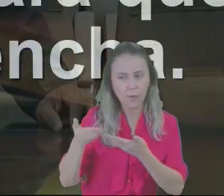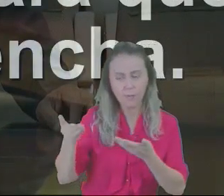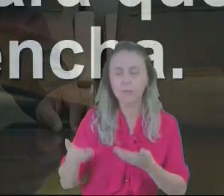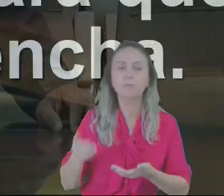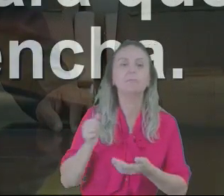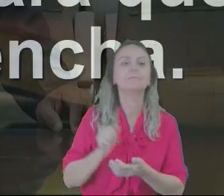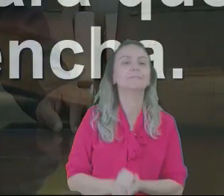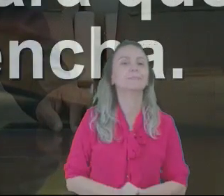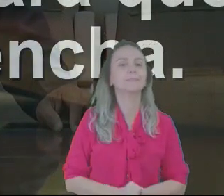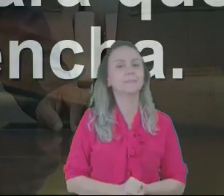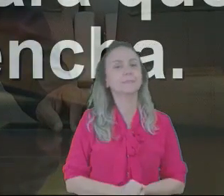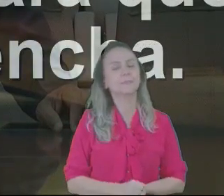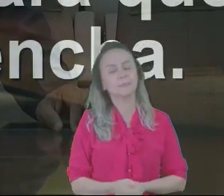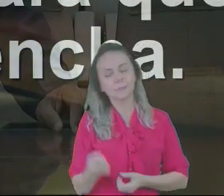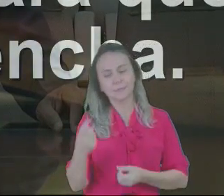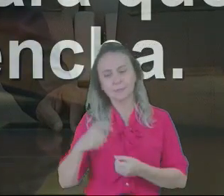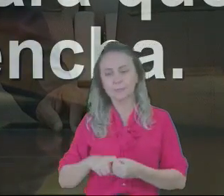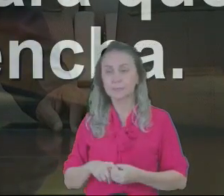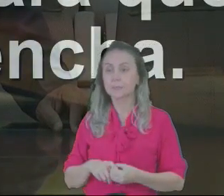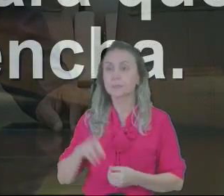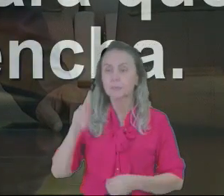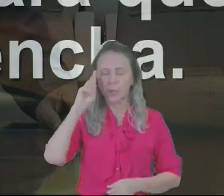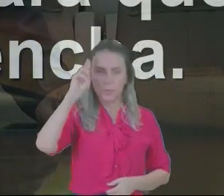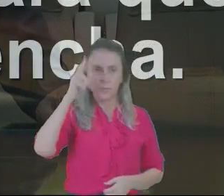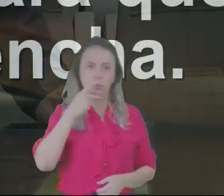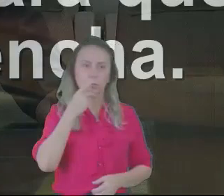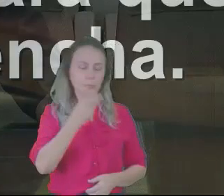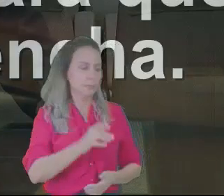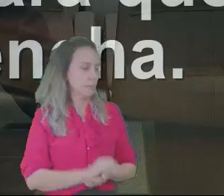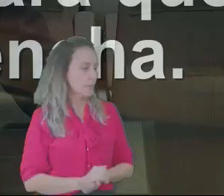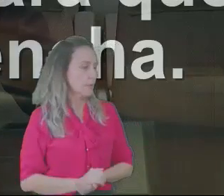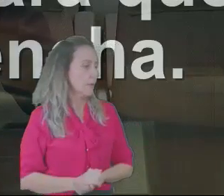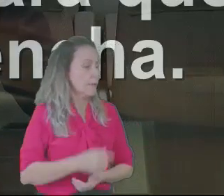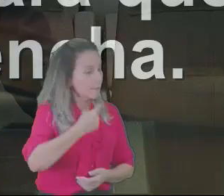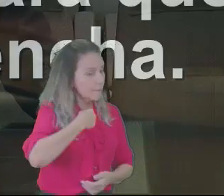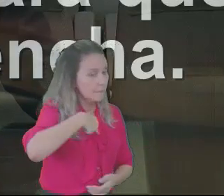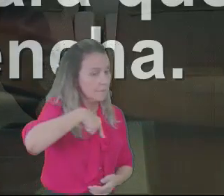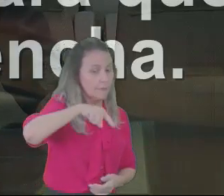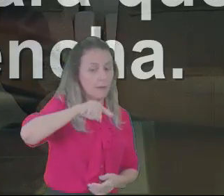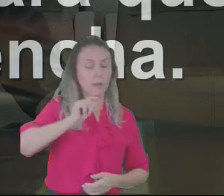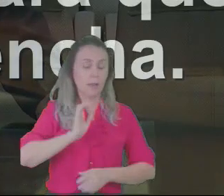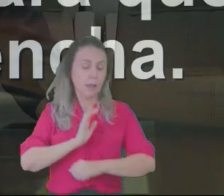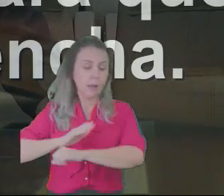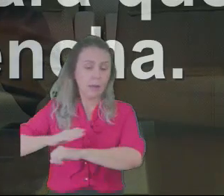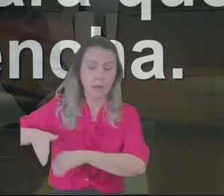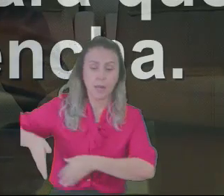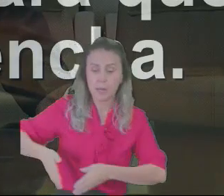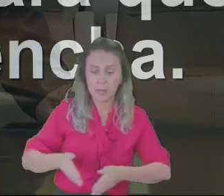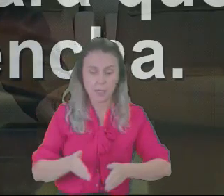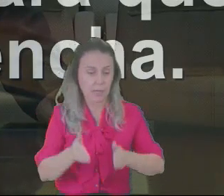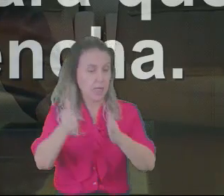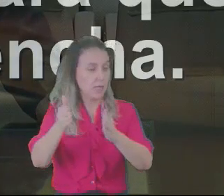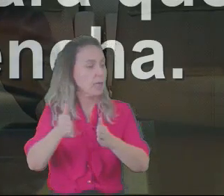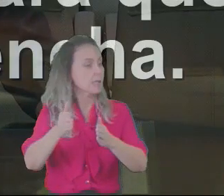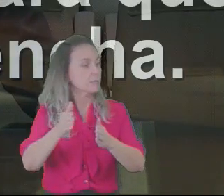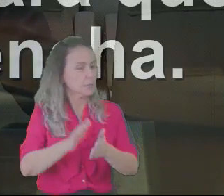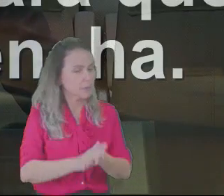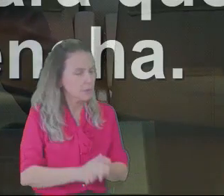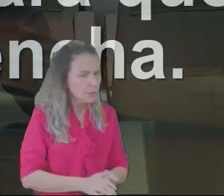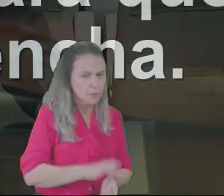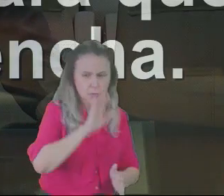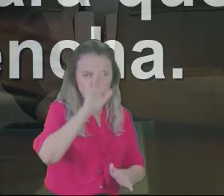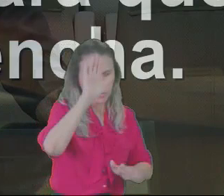disse o senhor ao servo sai pelos caminhos e valados e fossa usar entrar